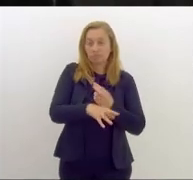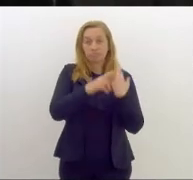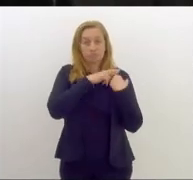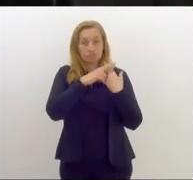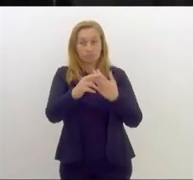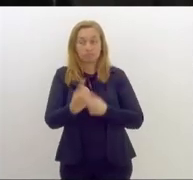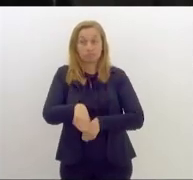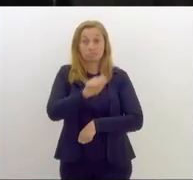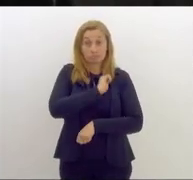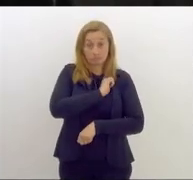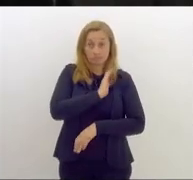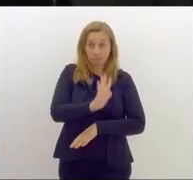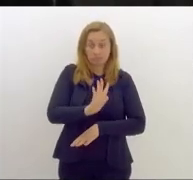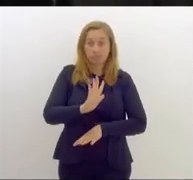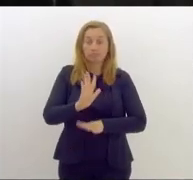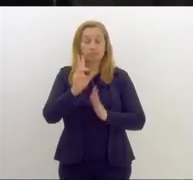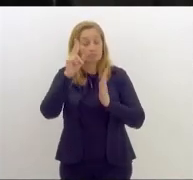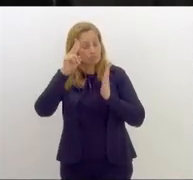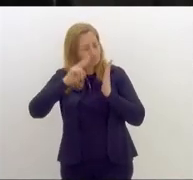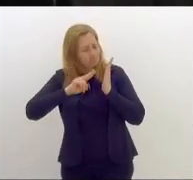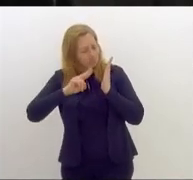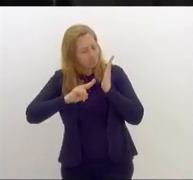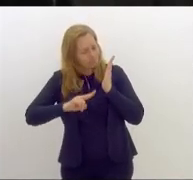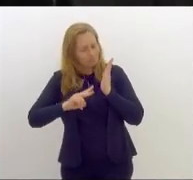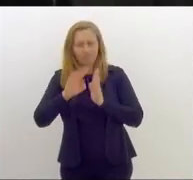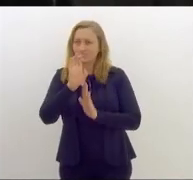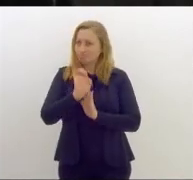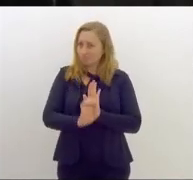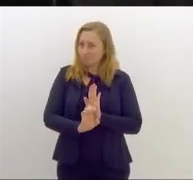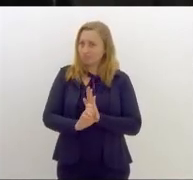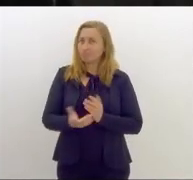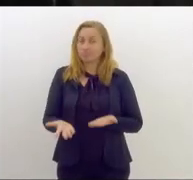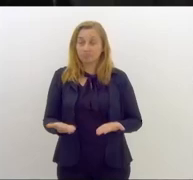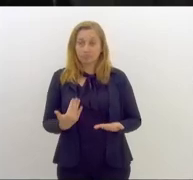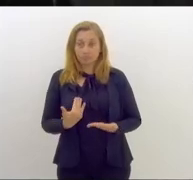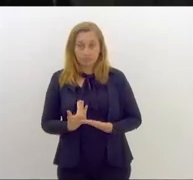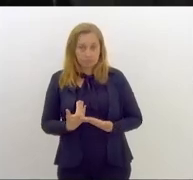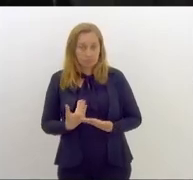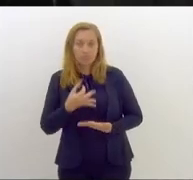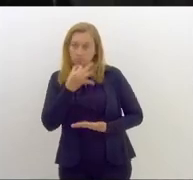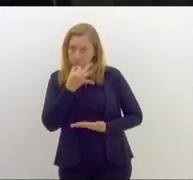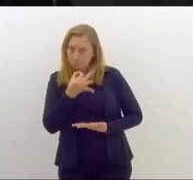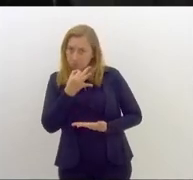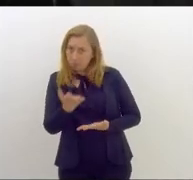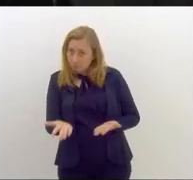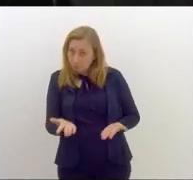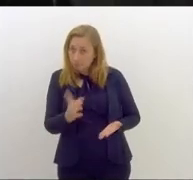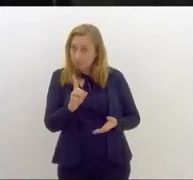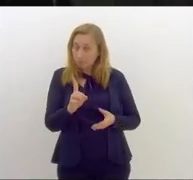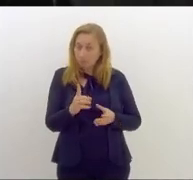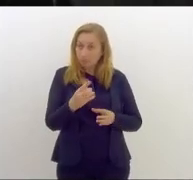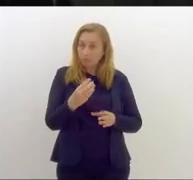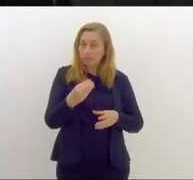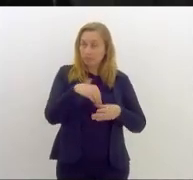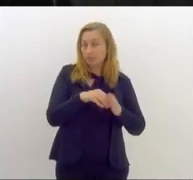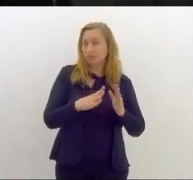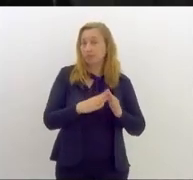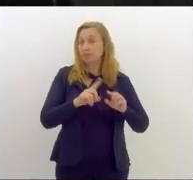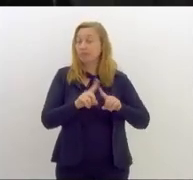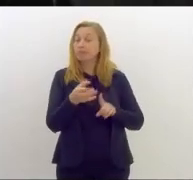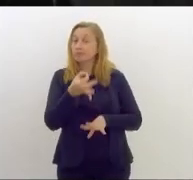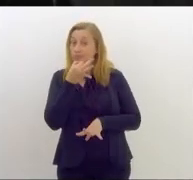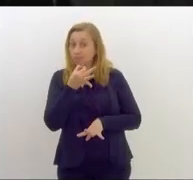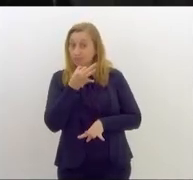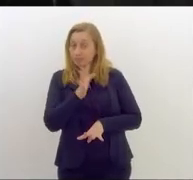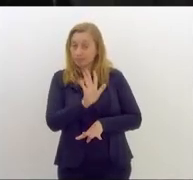mas ao ler esta emenda constitucional é só uma sugestão porque não tá tramitando a sugestão de emenda